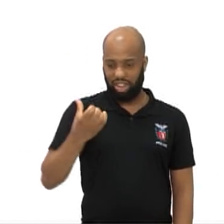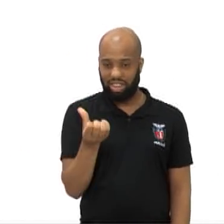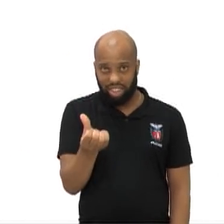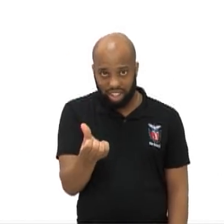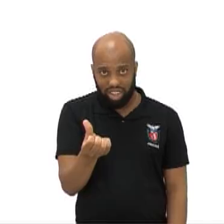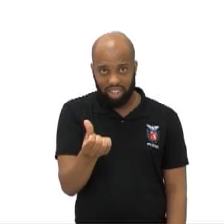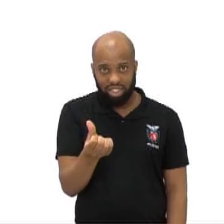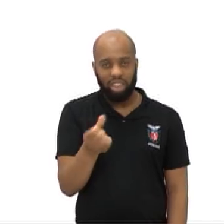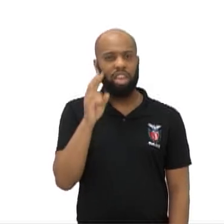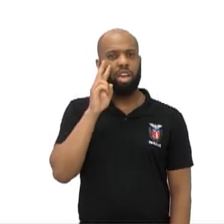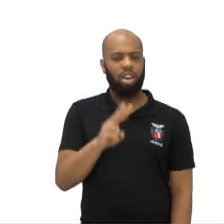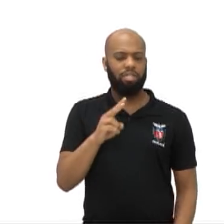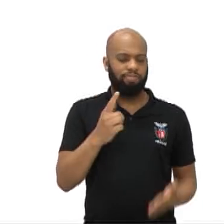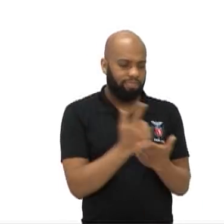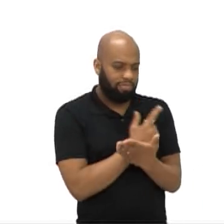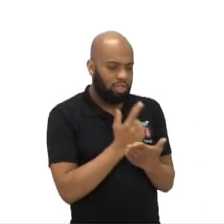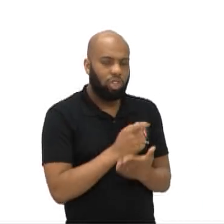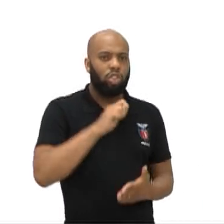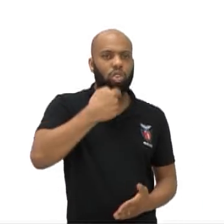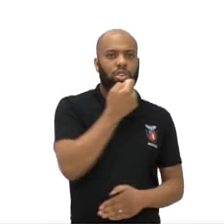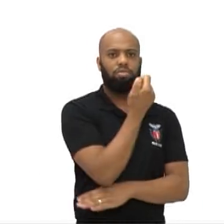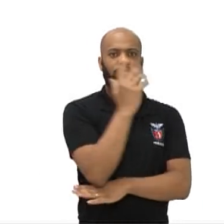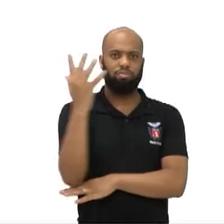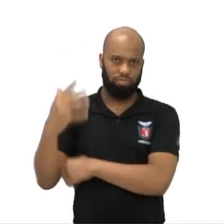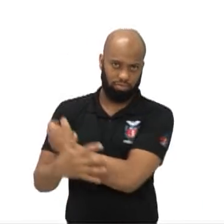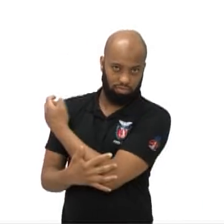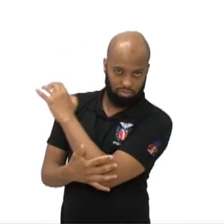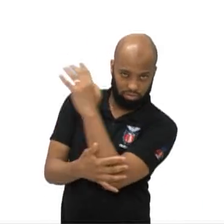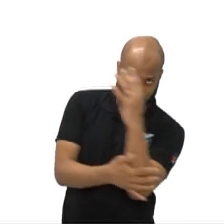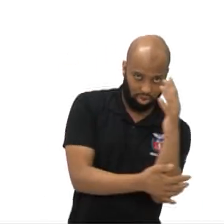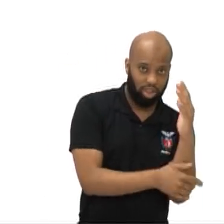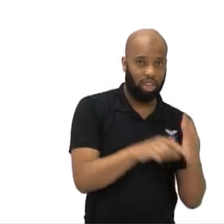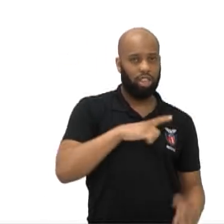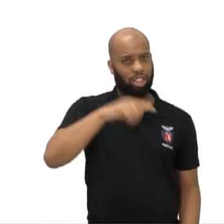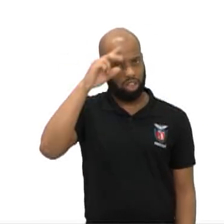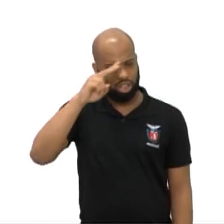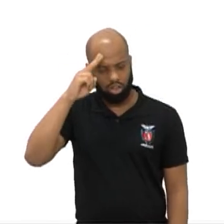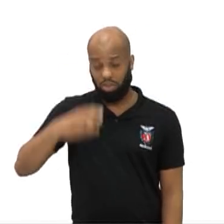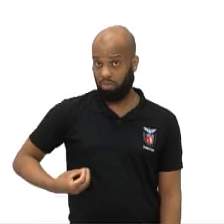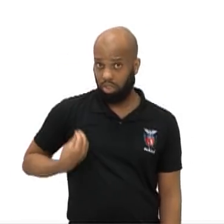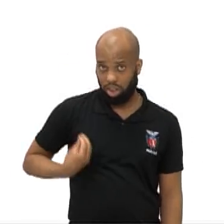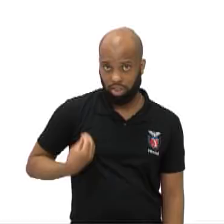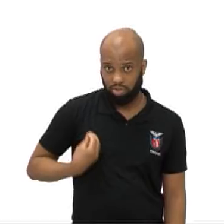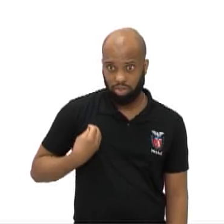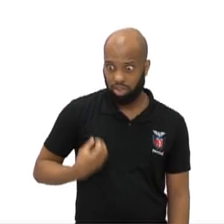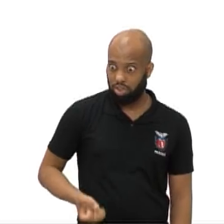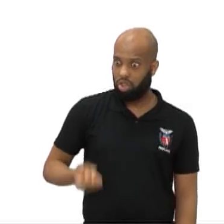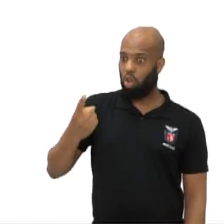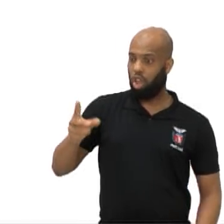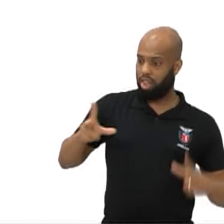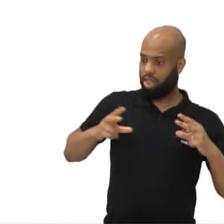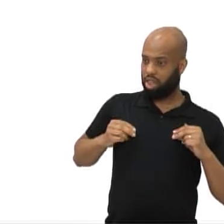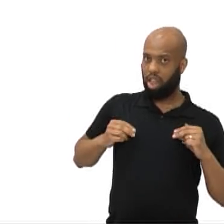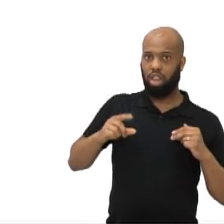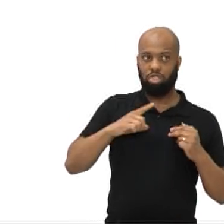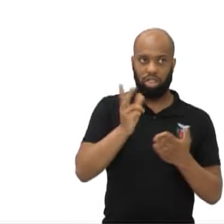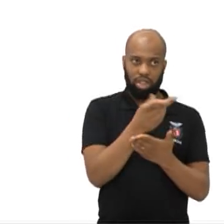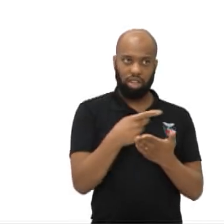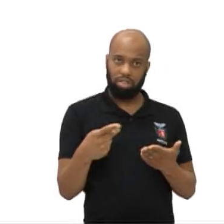anos, vi num livro sobre a Floresta Virgem, Histórias Vividas, uma impressionante gravura.